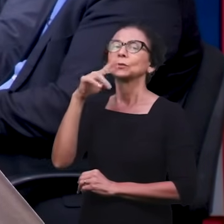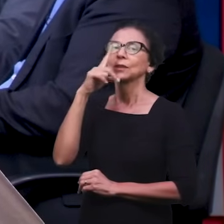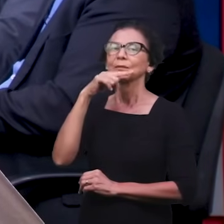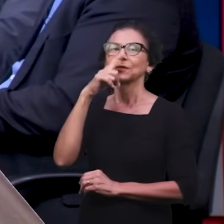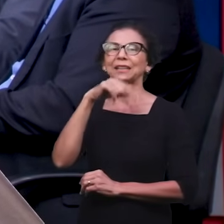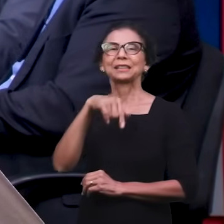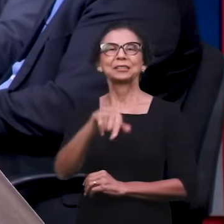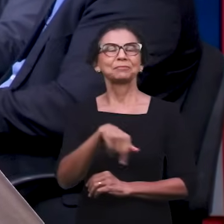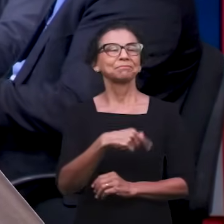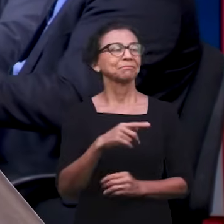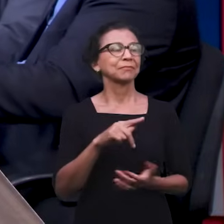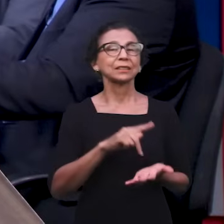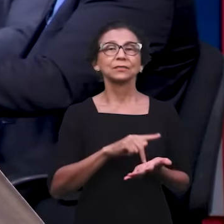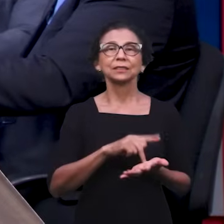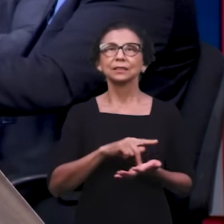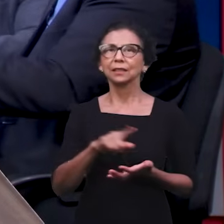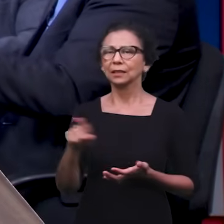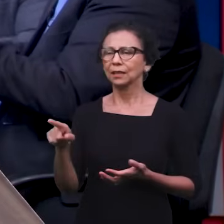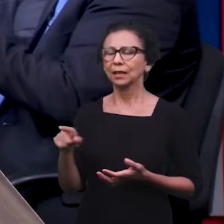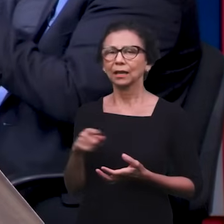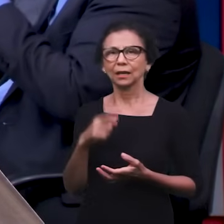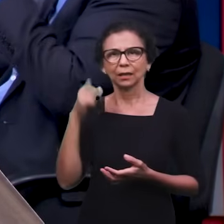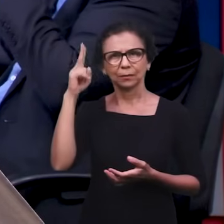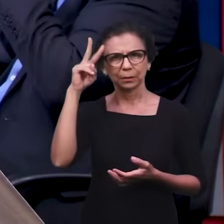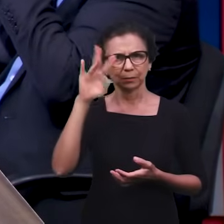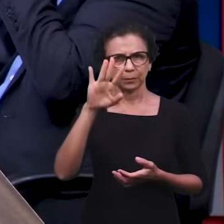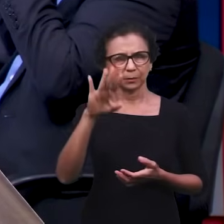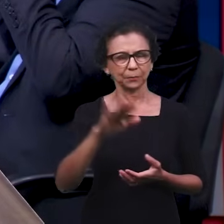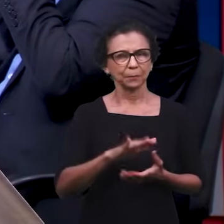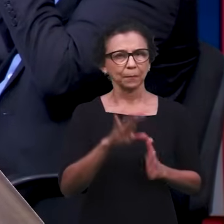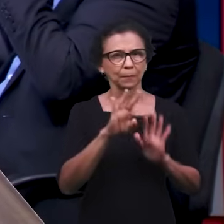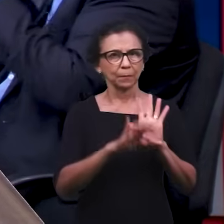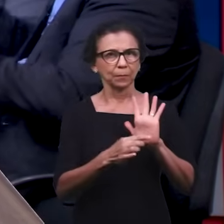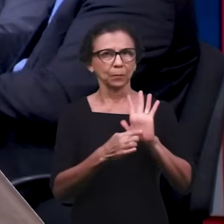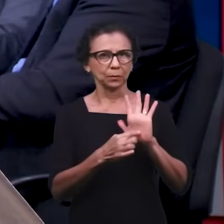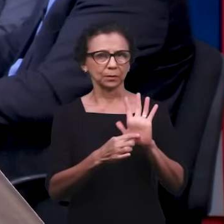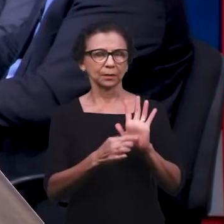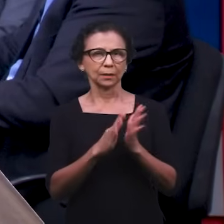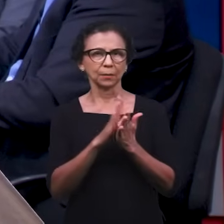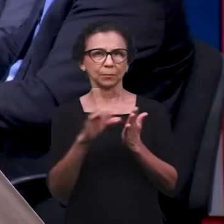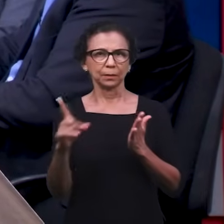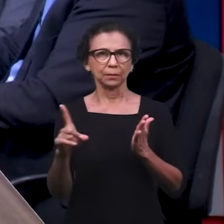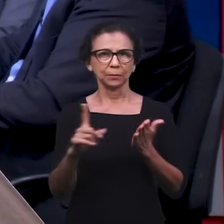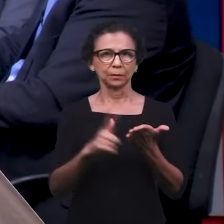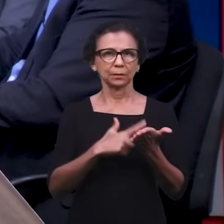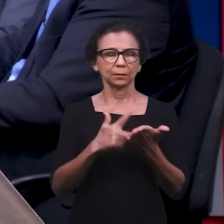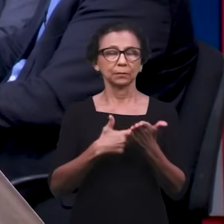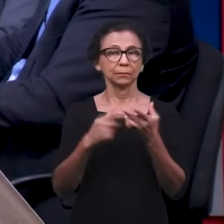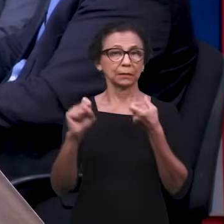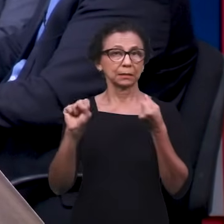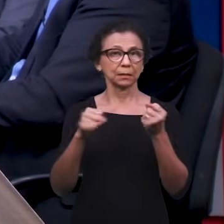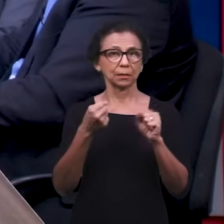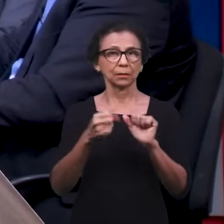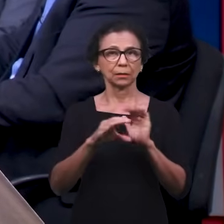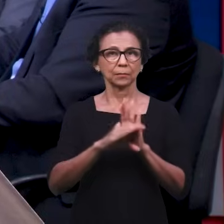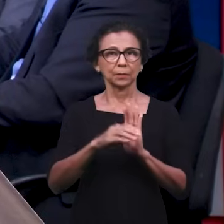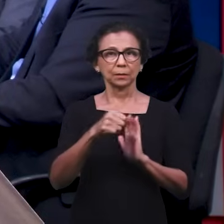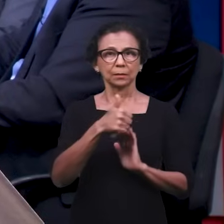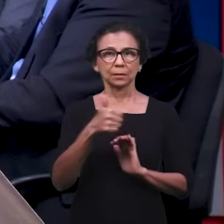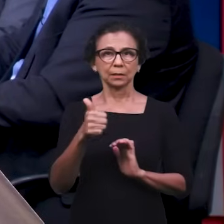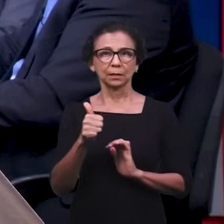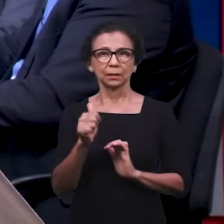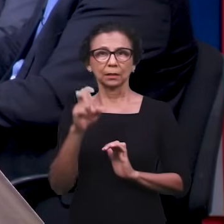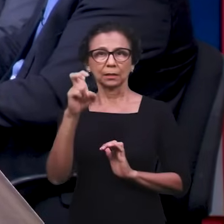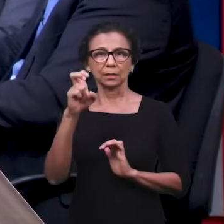verdade. Amém. Eu me lembrei dentro do que você falou aí, William, só para mencionar aqui, o texto da palavra do Senhor em Salmos,